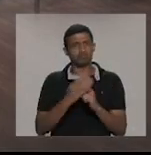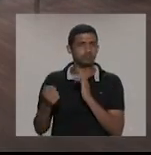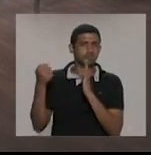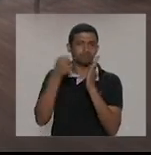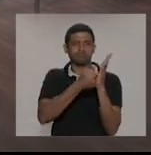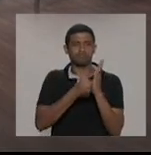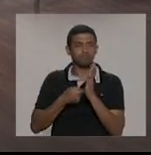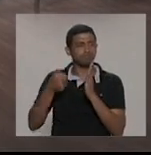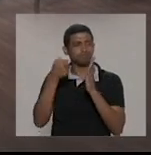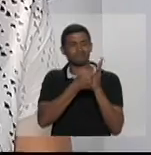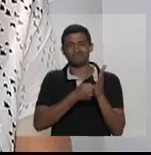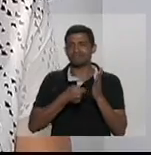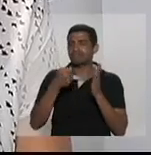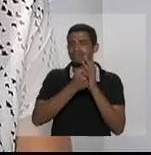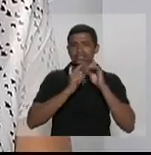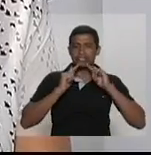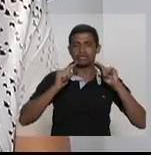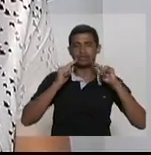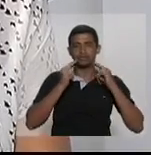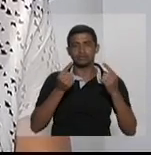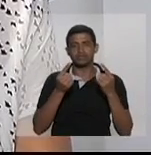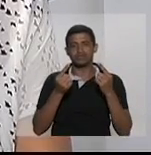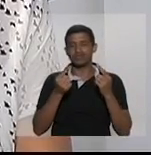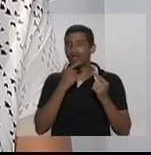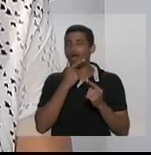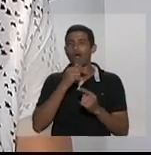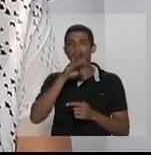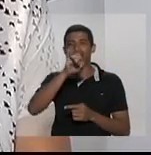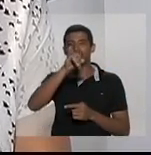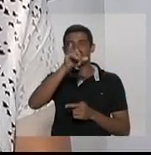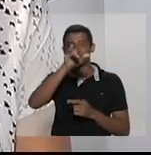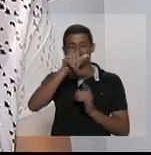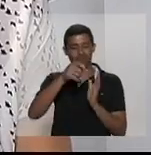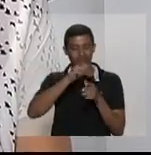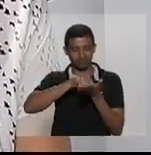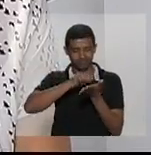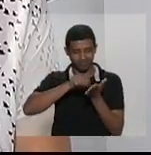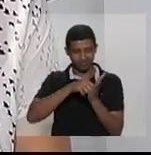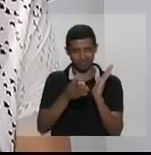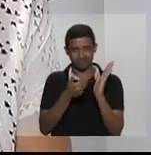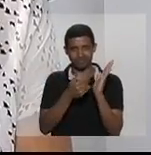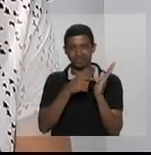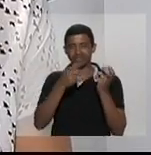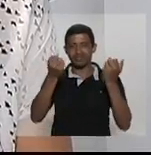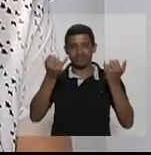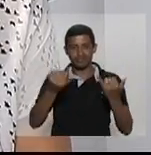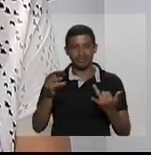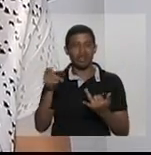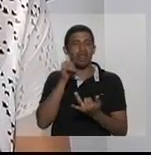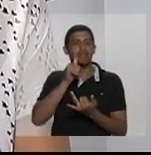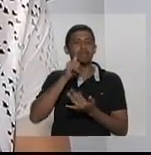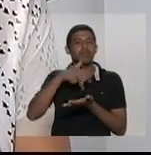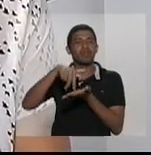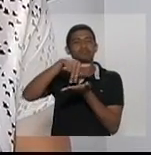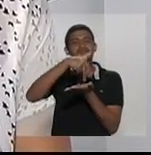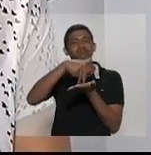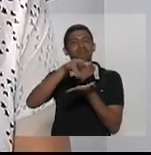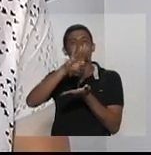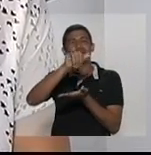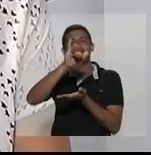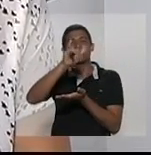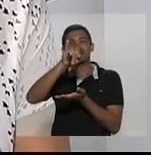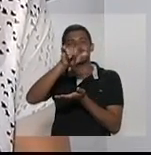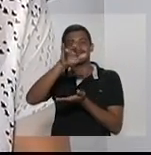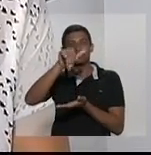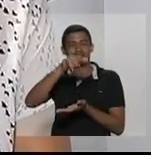reprimida, né? Assim, então também ele fala dessa mulher que é uma bailarina que na época já era muito consagrada, que